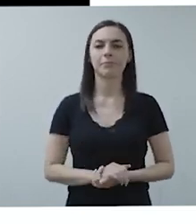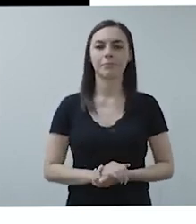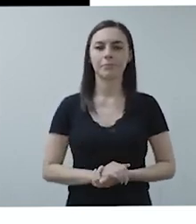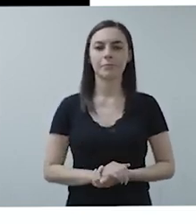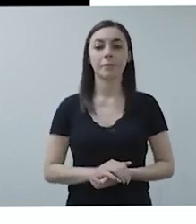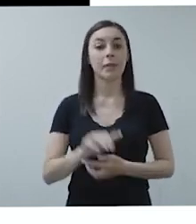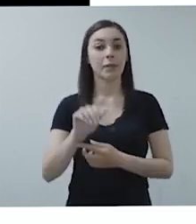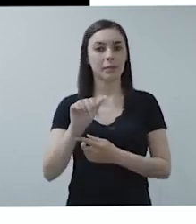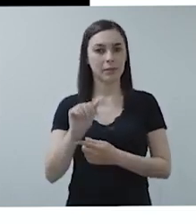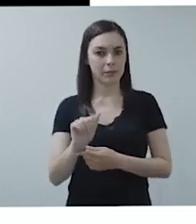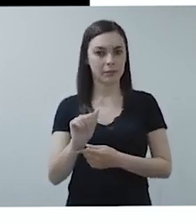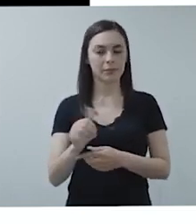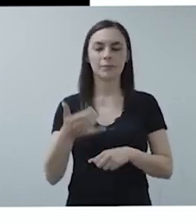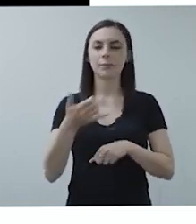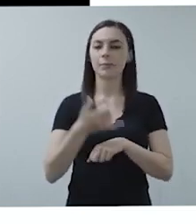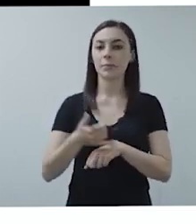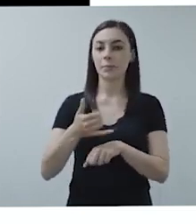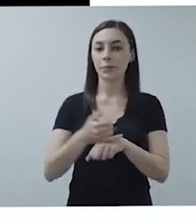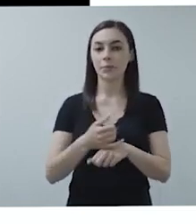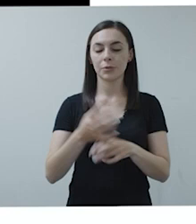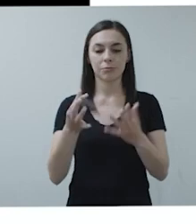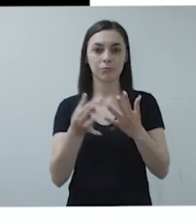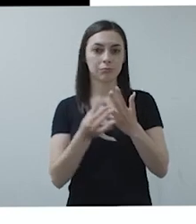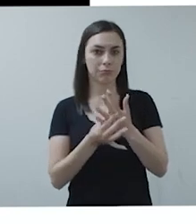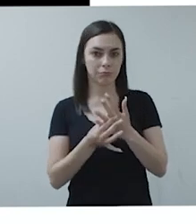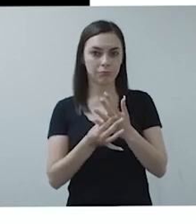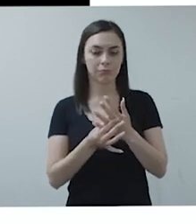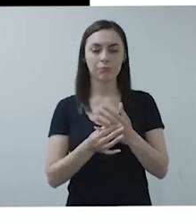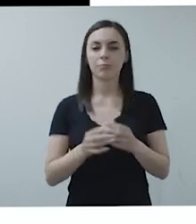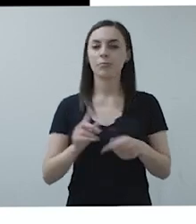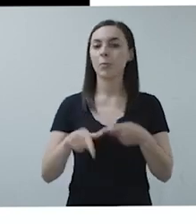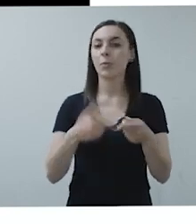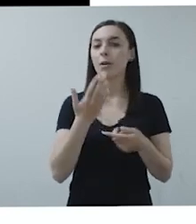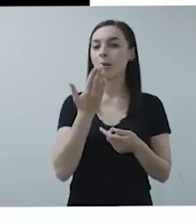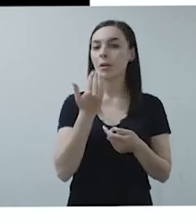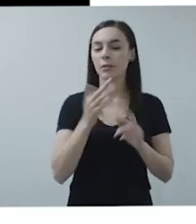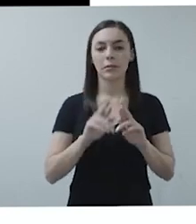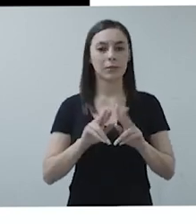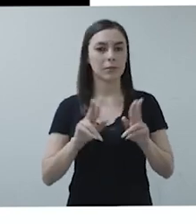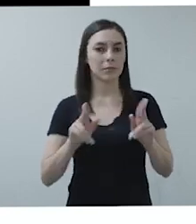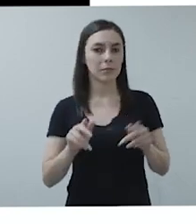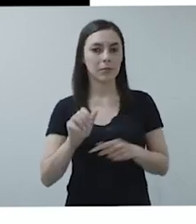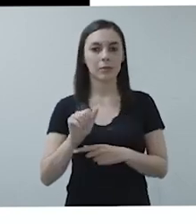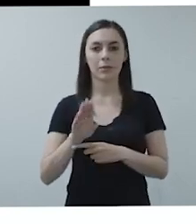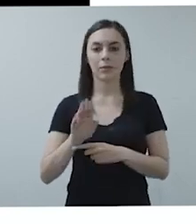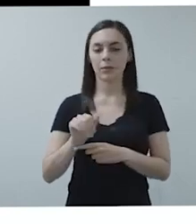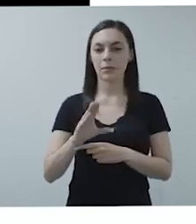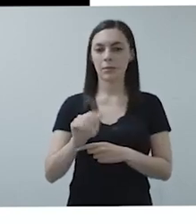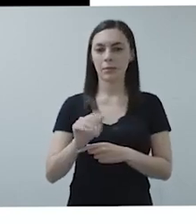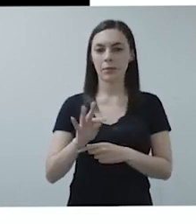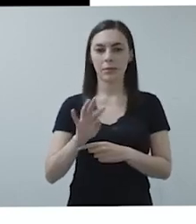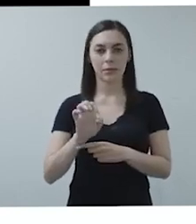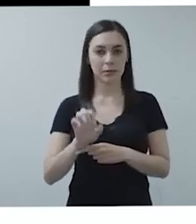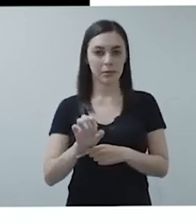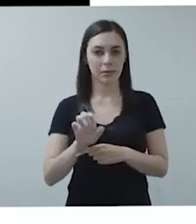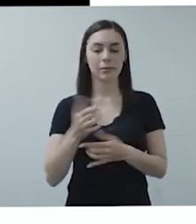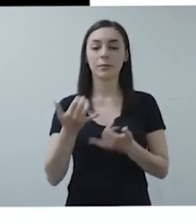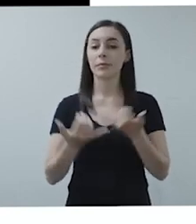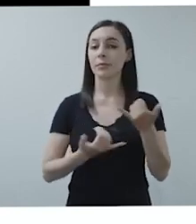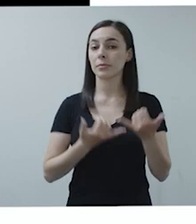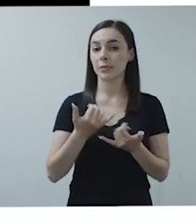o objeto era um anel, o alimento, o abacate e a brincadeira,